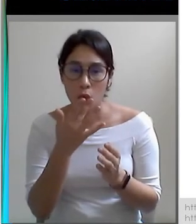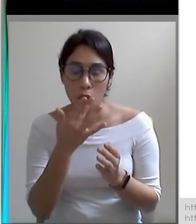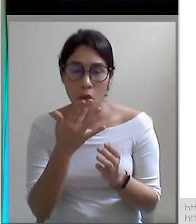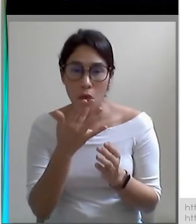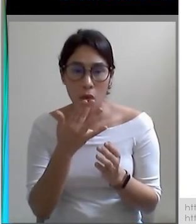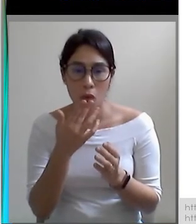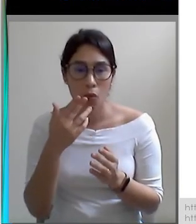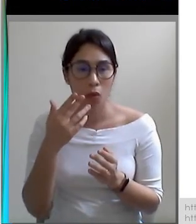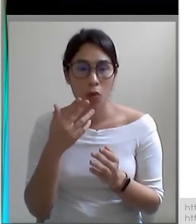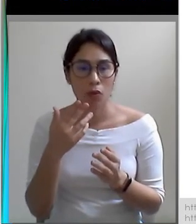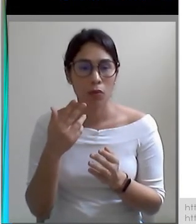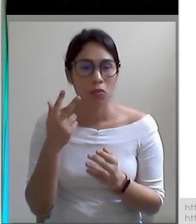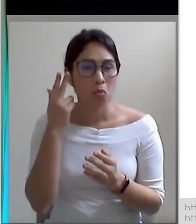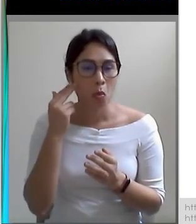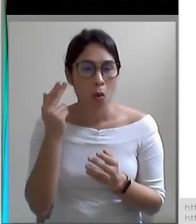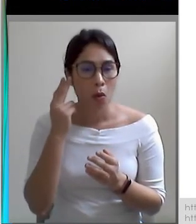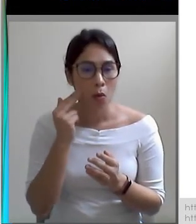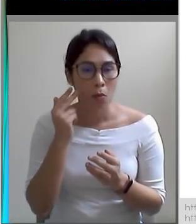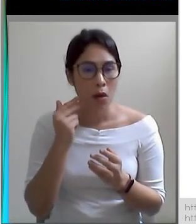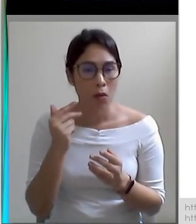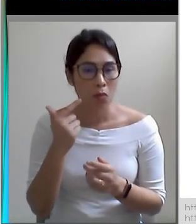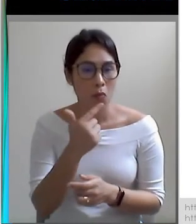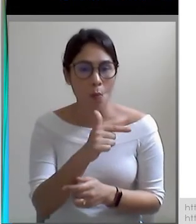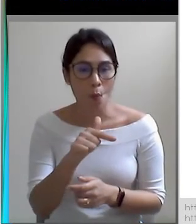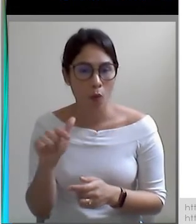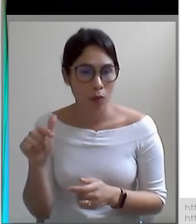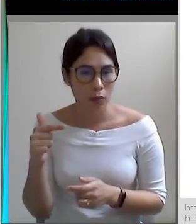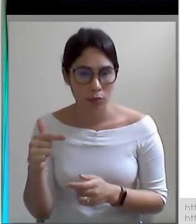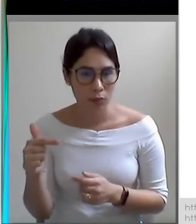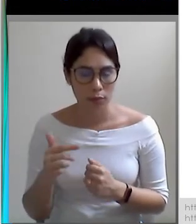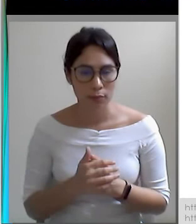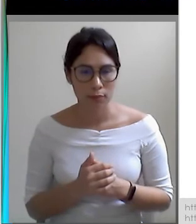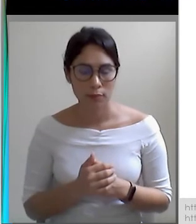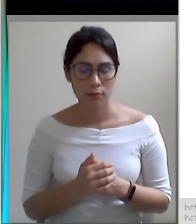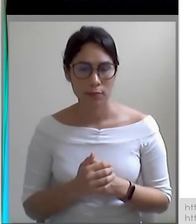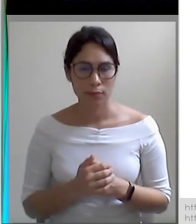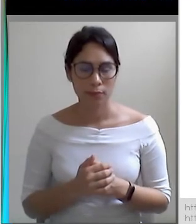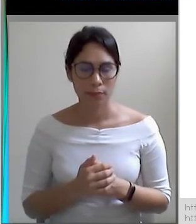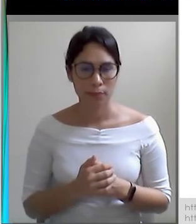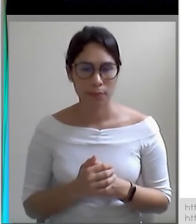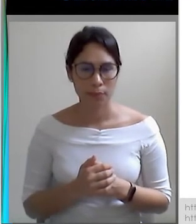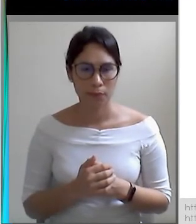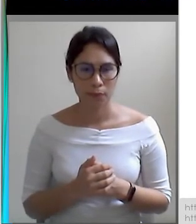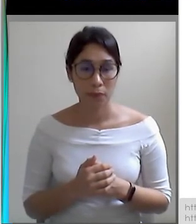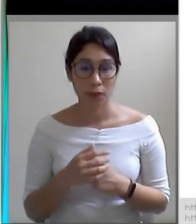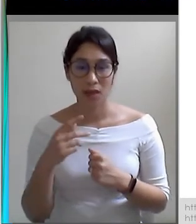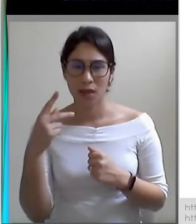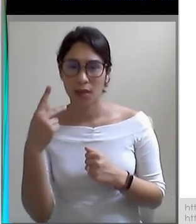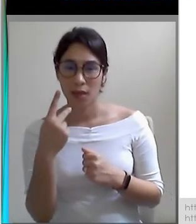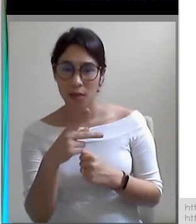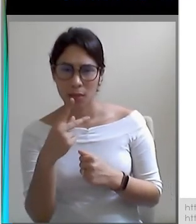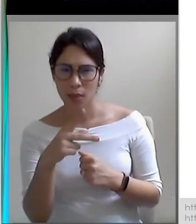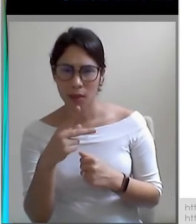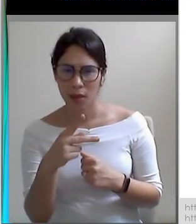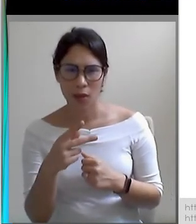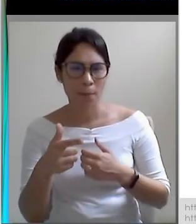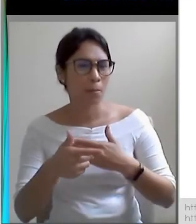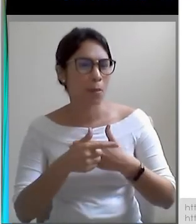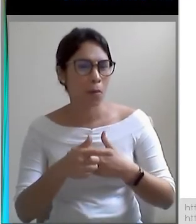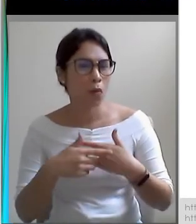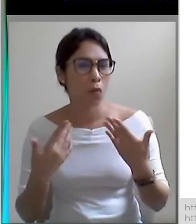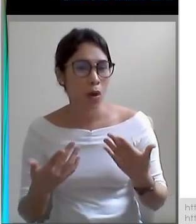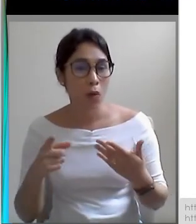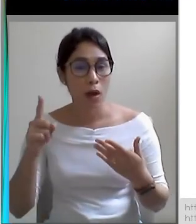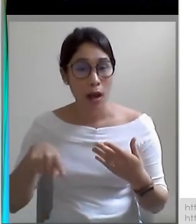coloração neutra quando observados em maior resolução. Exercem a função de defesa